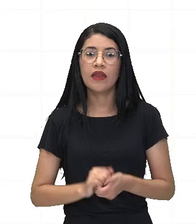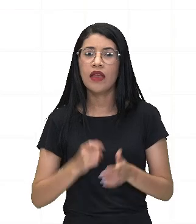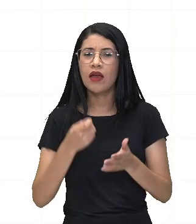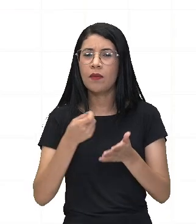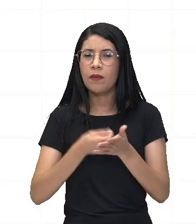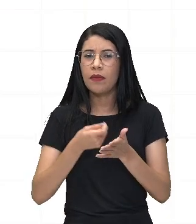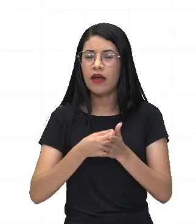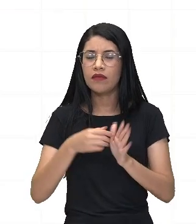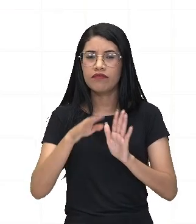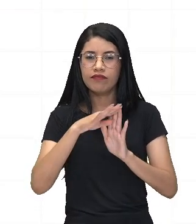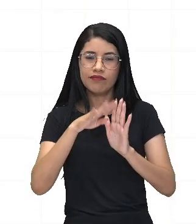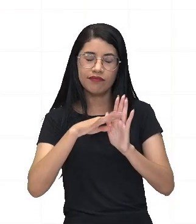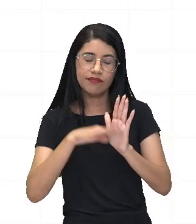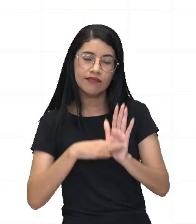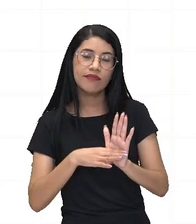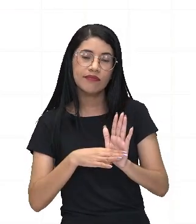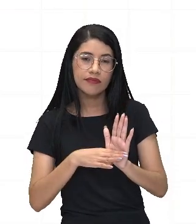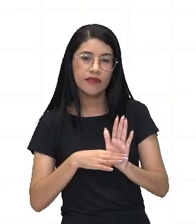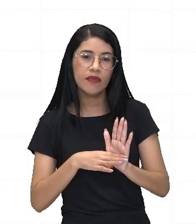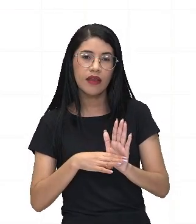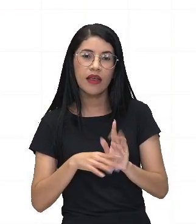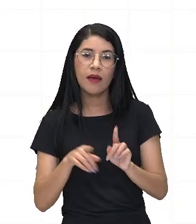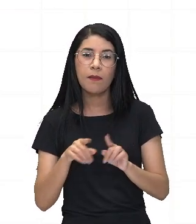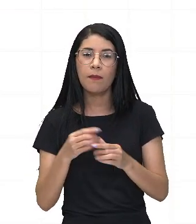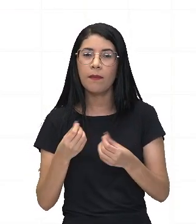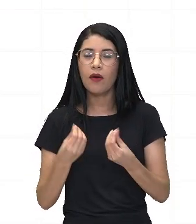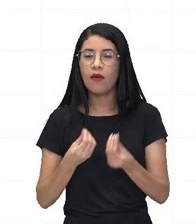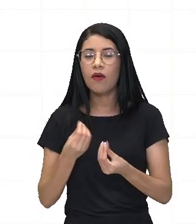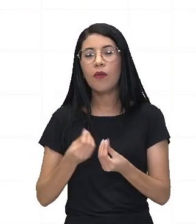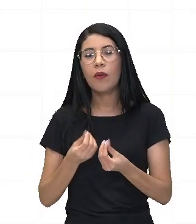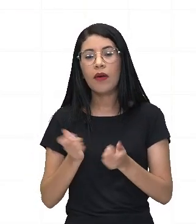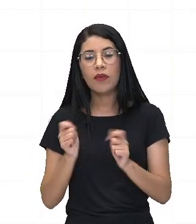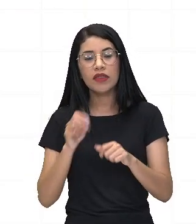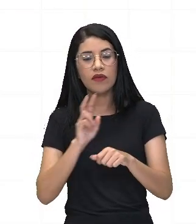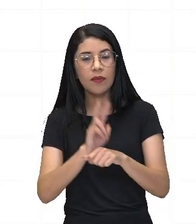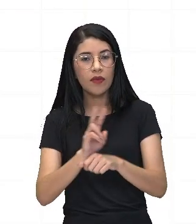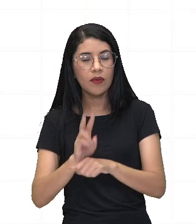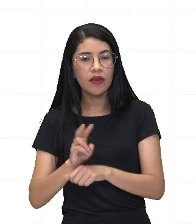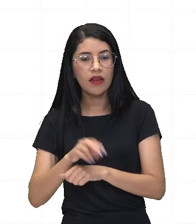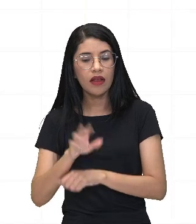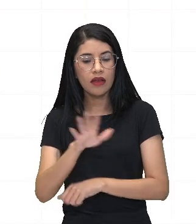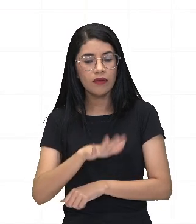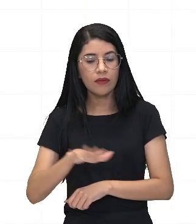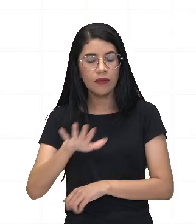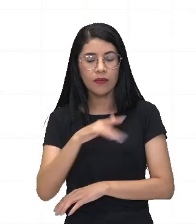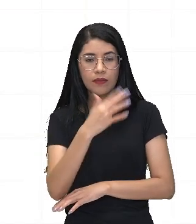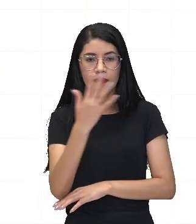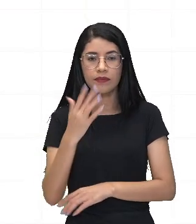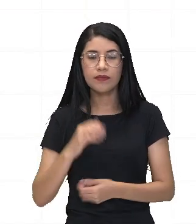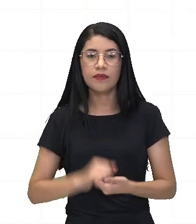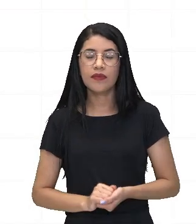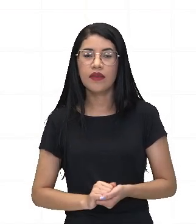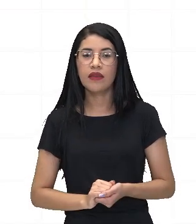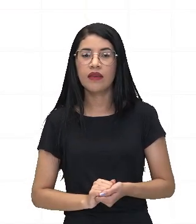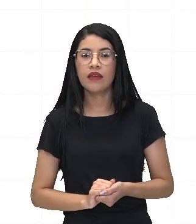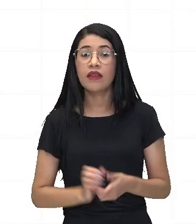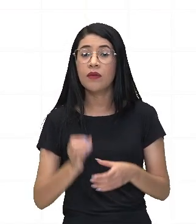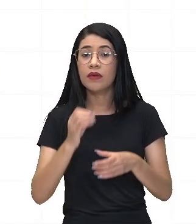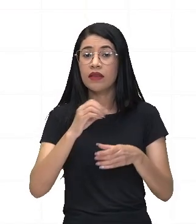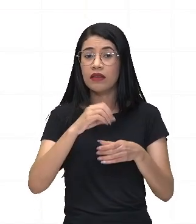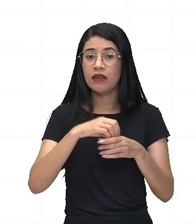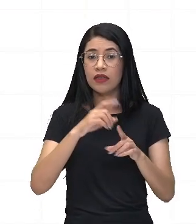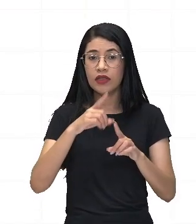aí severas, né, para a questão da intervenção no meio ambiente. Então, dentro desse grupo das unidades